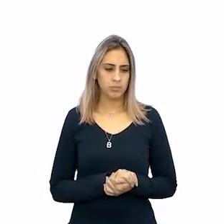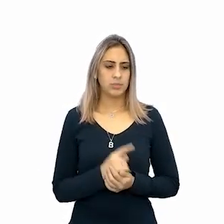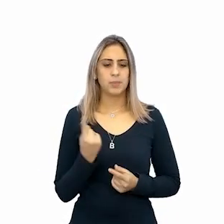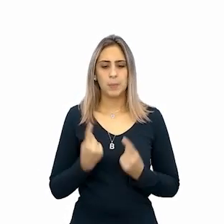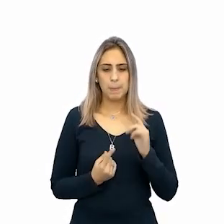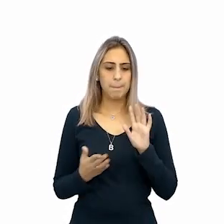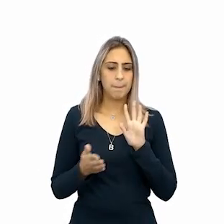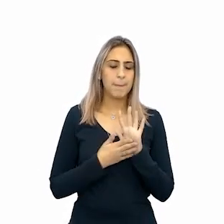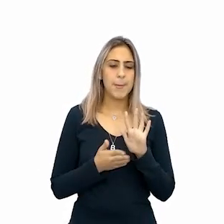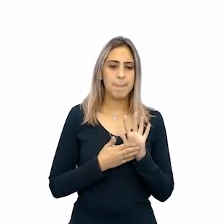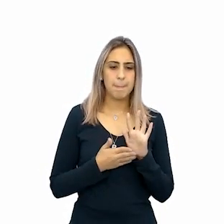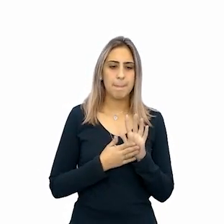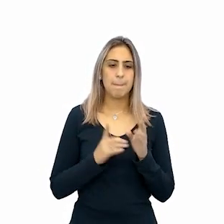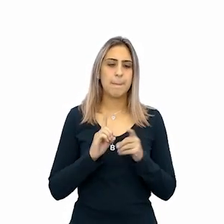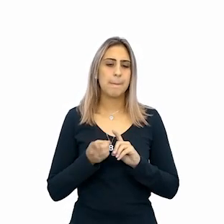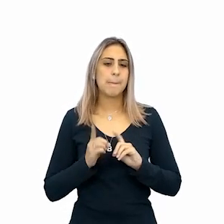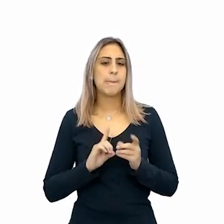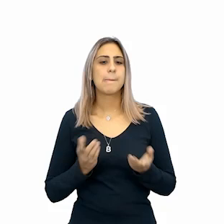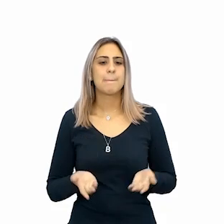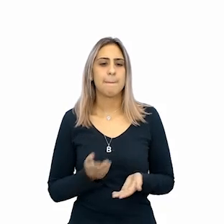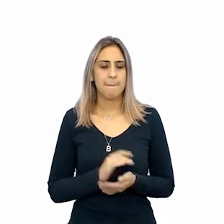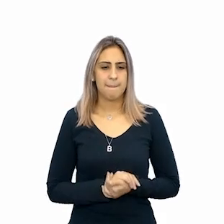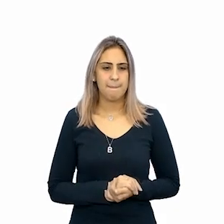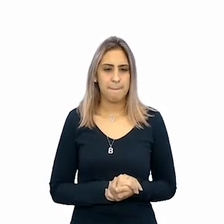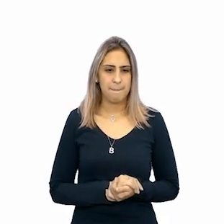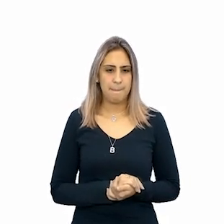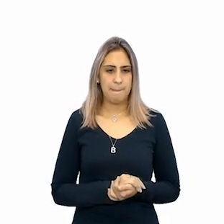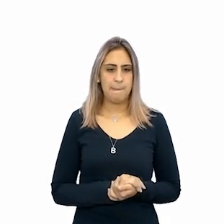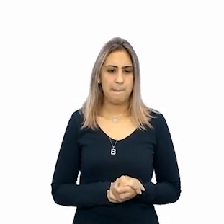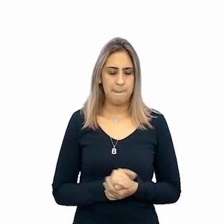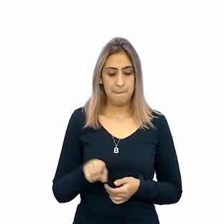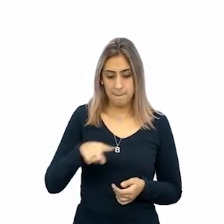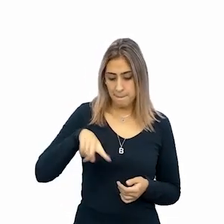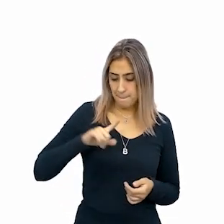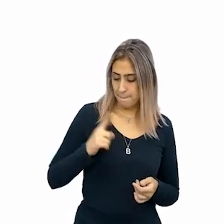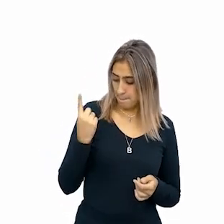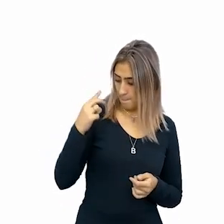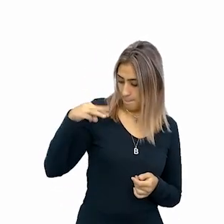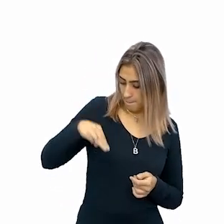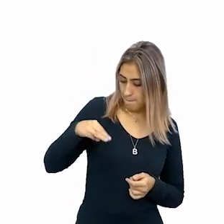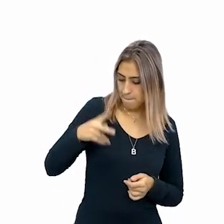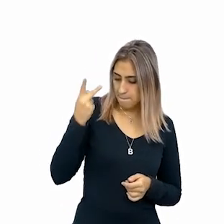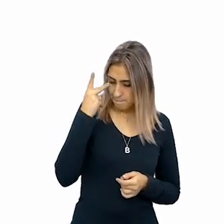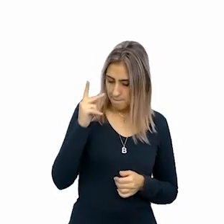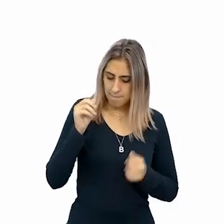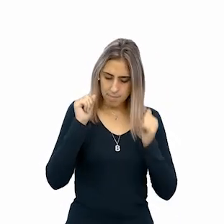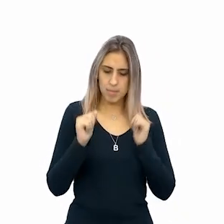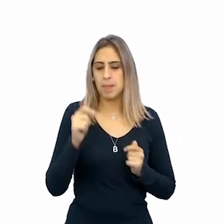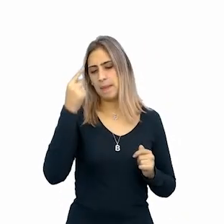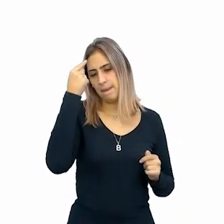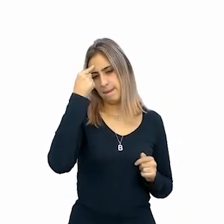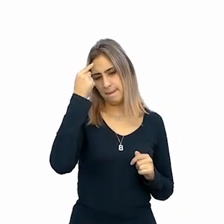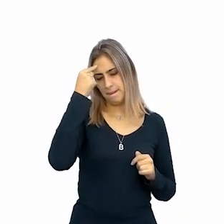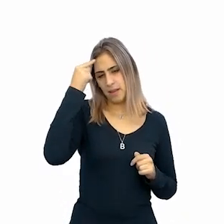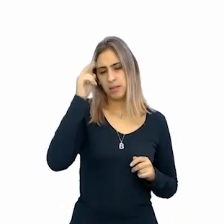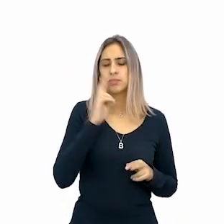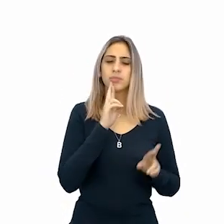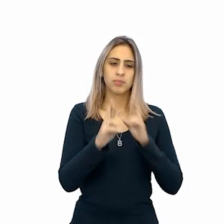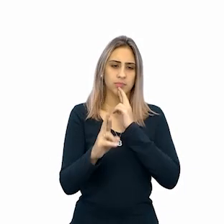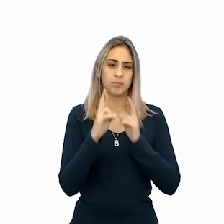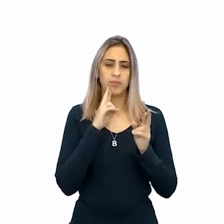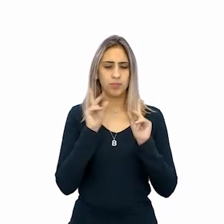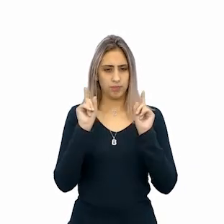o propósito didático. Vocês terão 1 minutinho para que possam pensar e